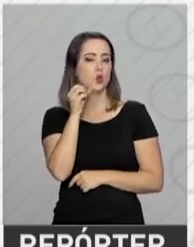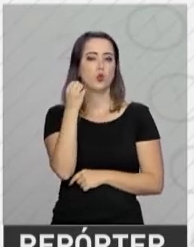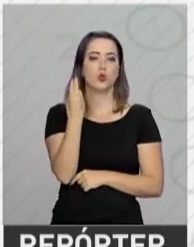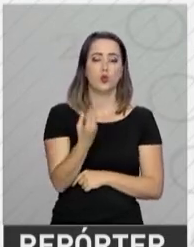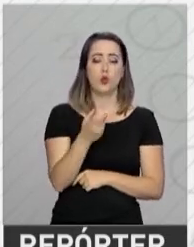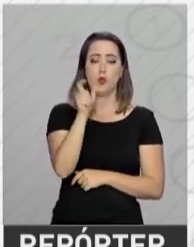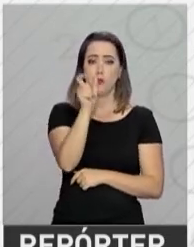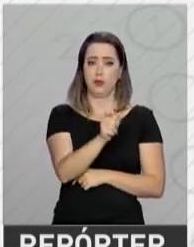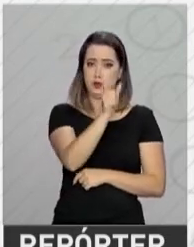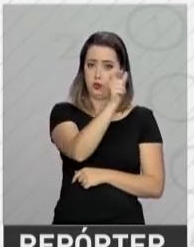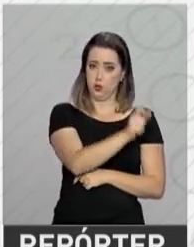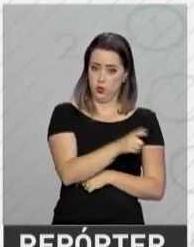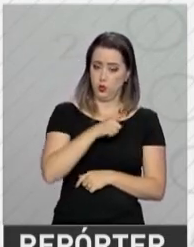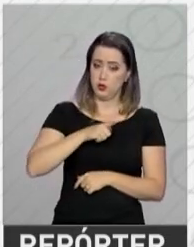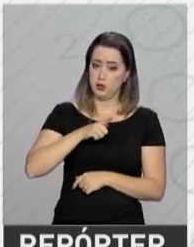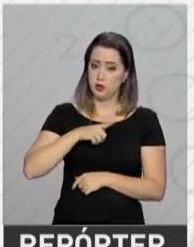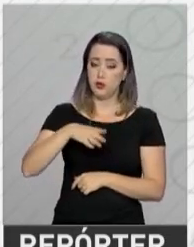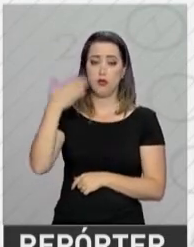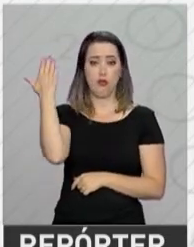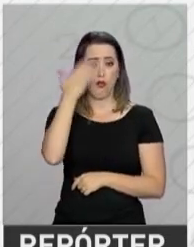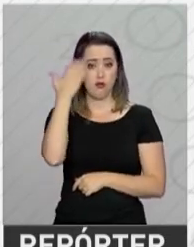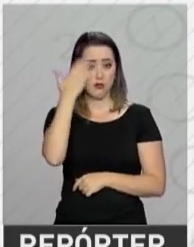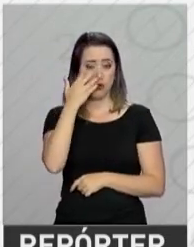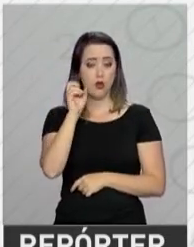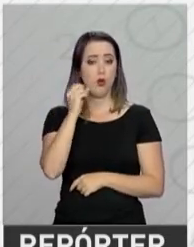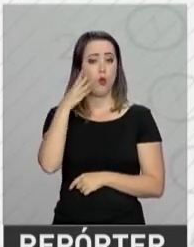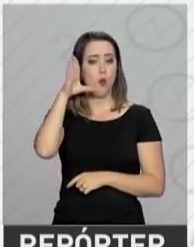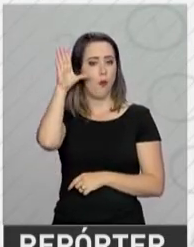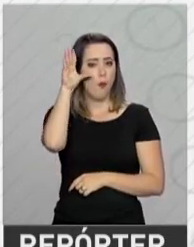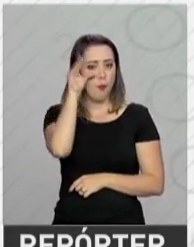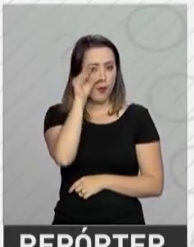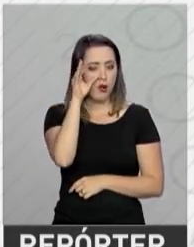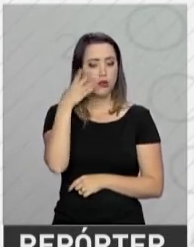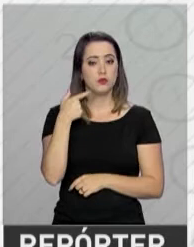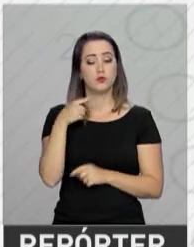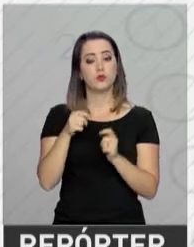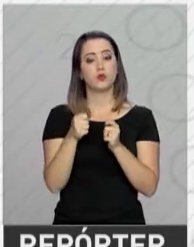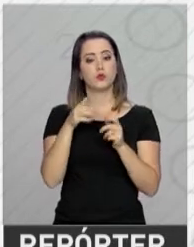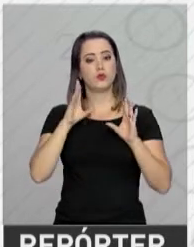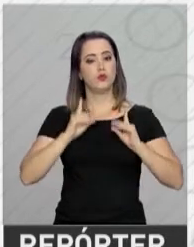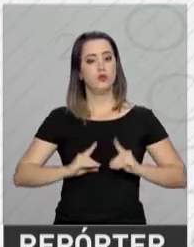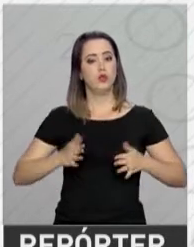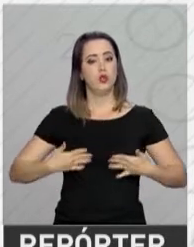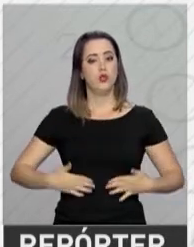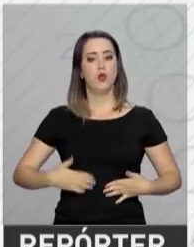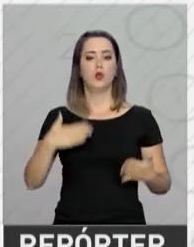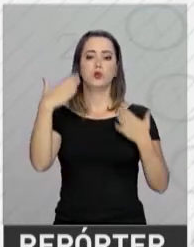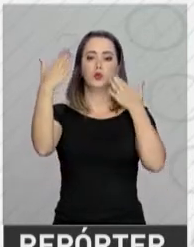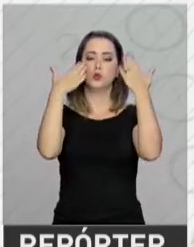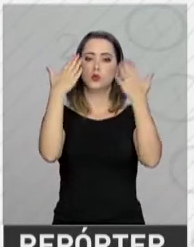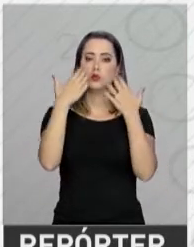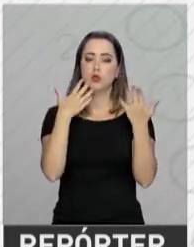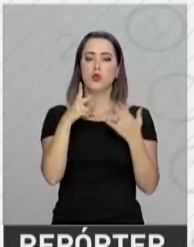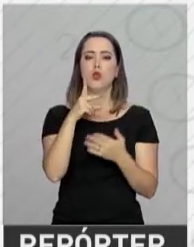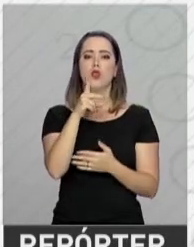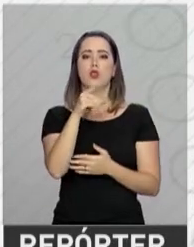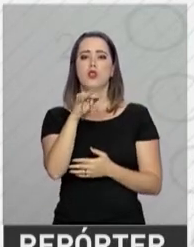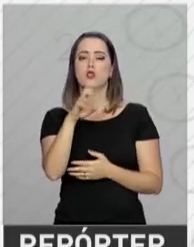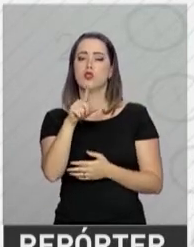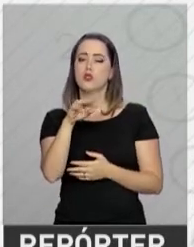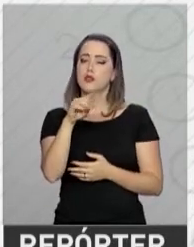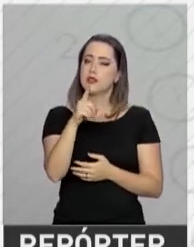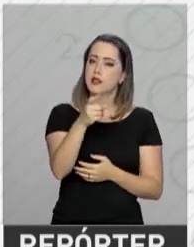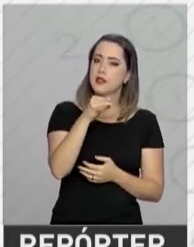solicitar atendimento especial a pessoas cegas ou com baixa visão de deficiência física ou intelectual dislexia e déficit